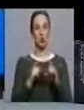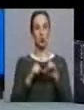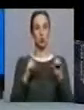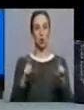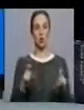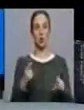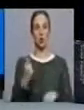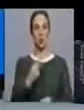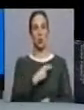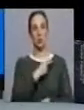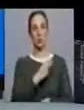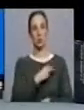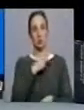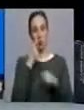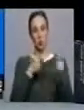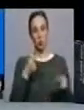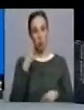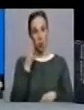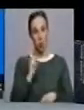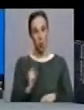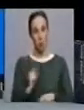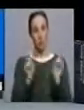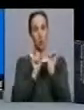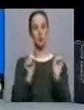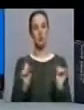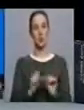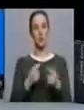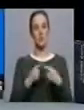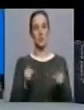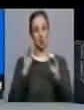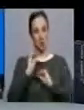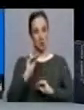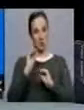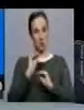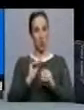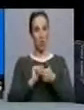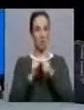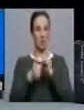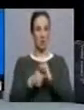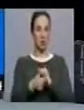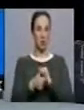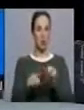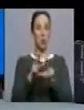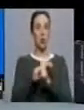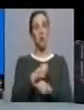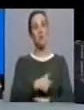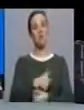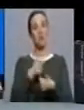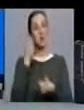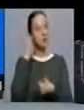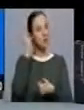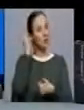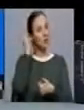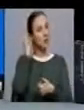universidade com pessoas que não conhecem com um sistema diferente de ensino é de proteção muitas vezes uma nova cidade muitas vezes